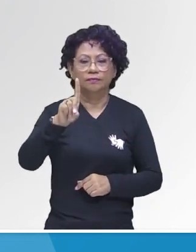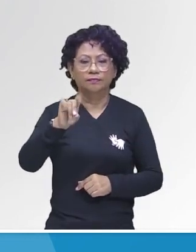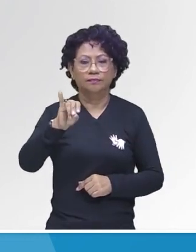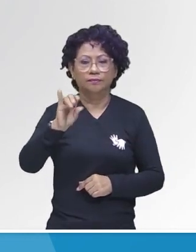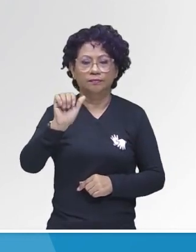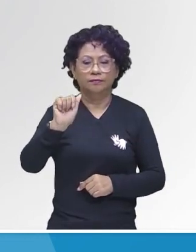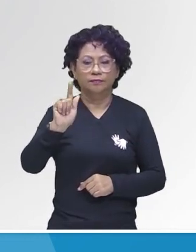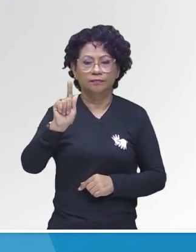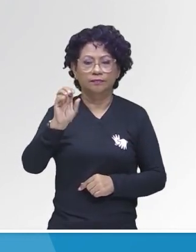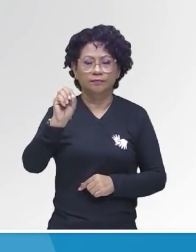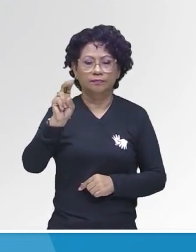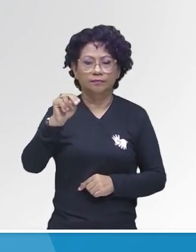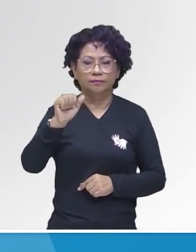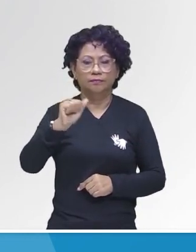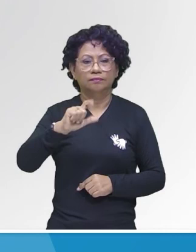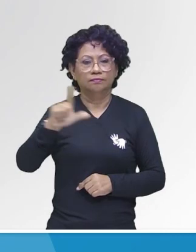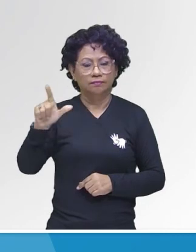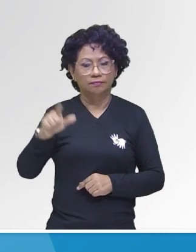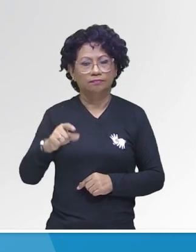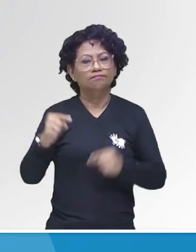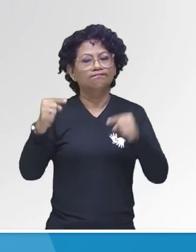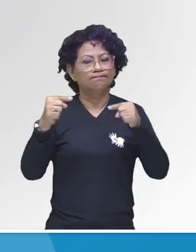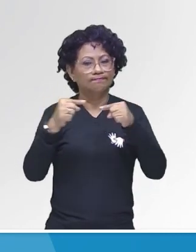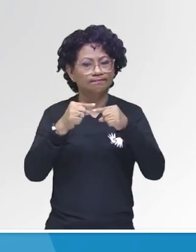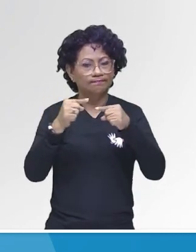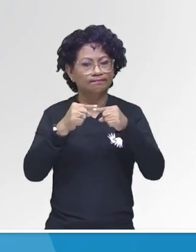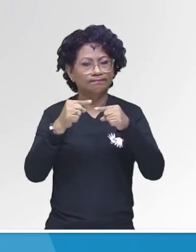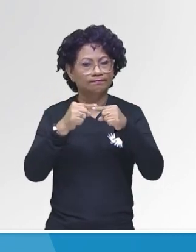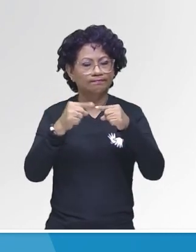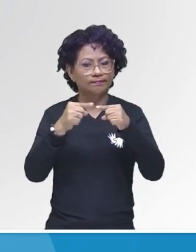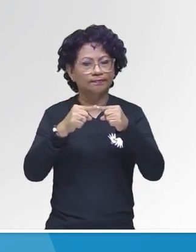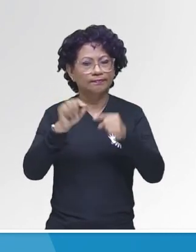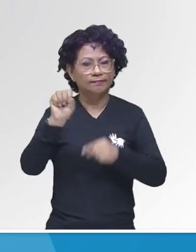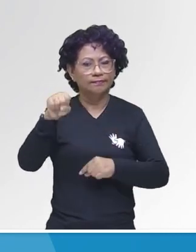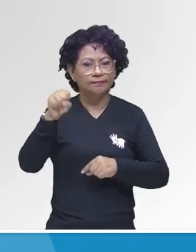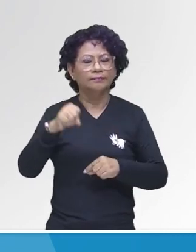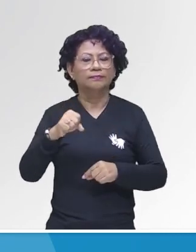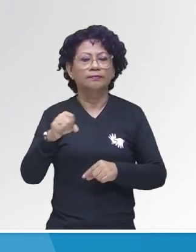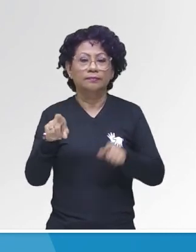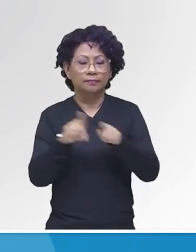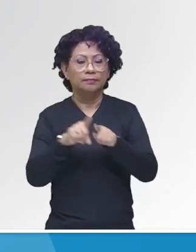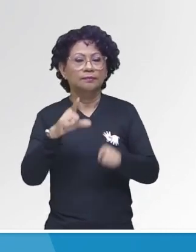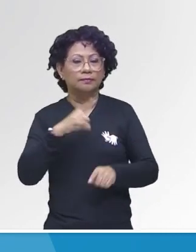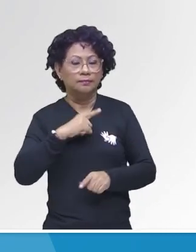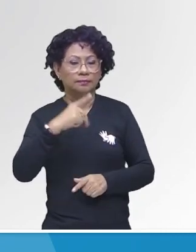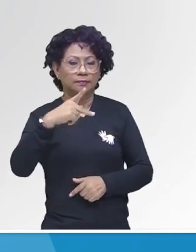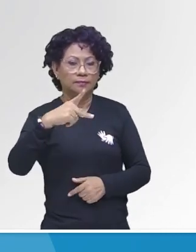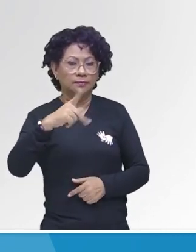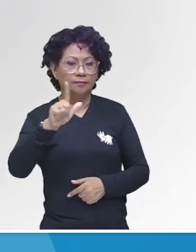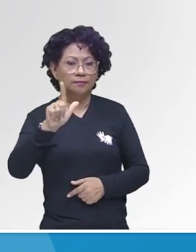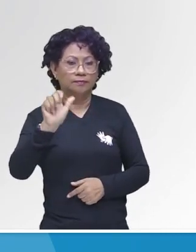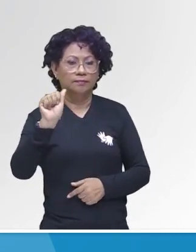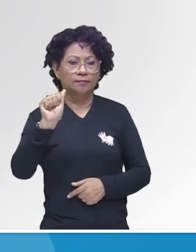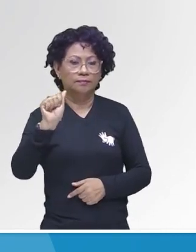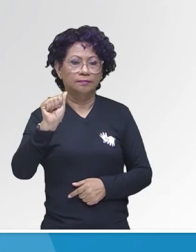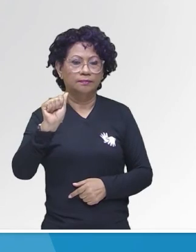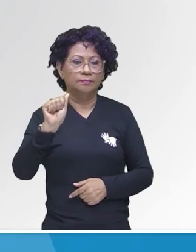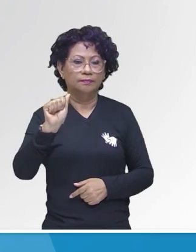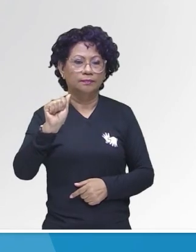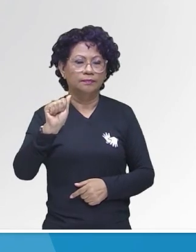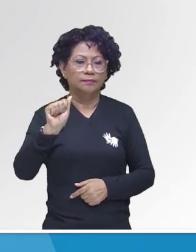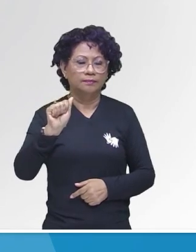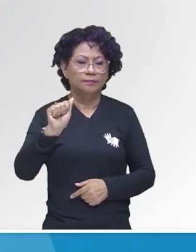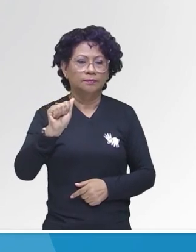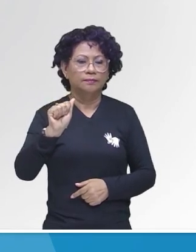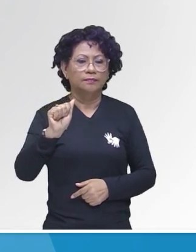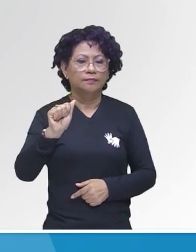é? E ao mesmo tempo, nós temos também um plano, ó, que contém esses 3 pontos.